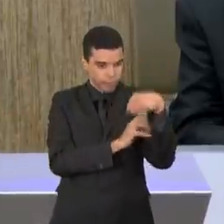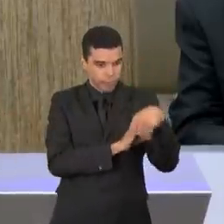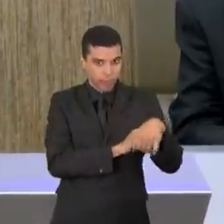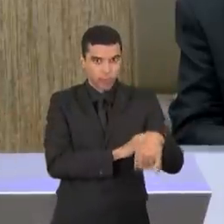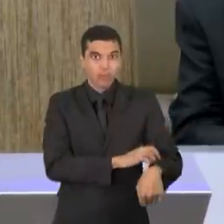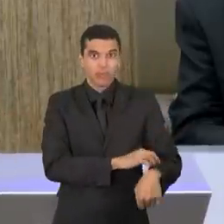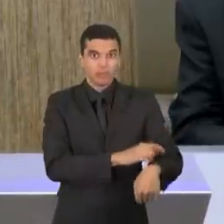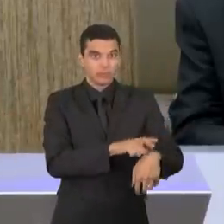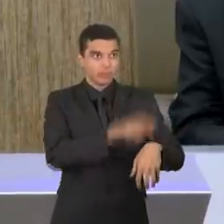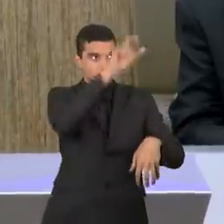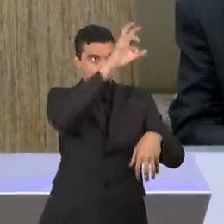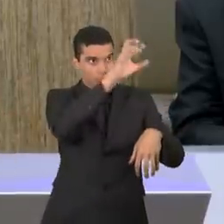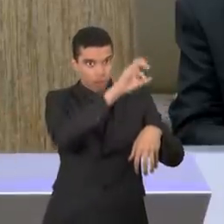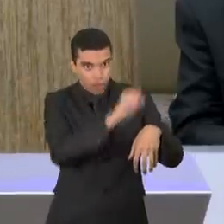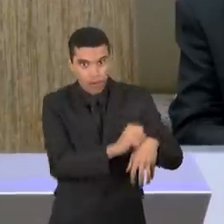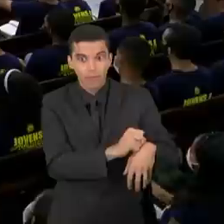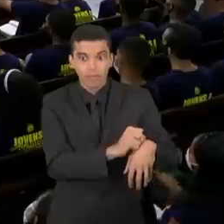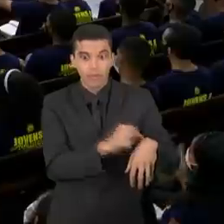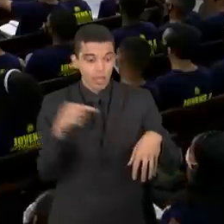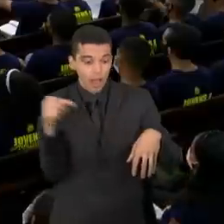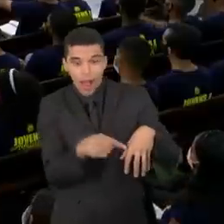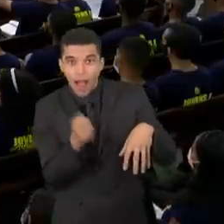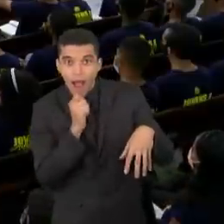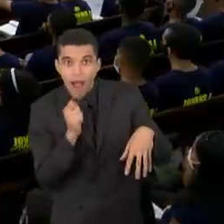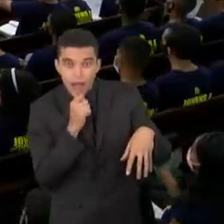Ninguém peleje com Deus.